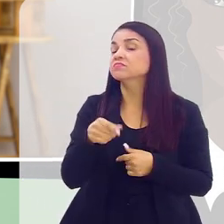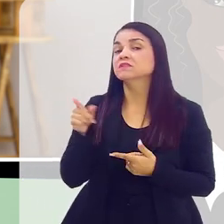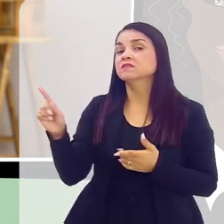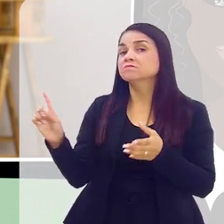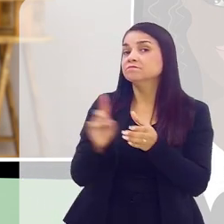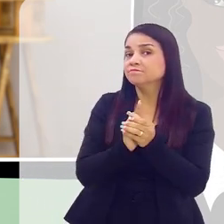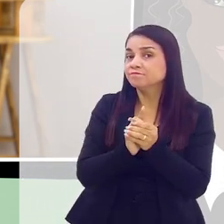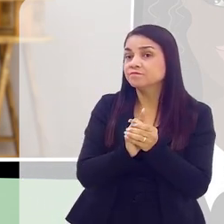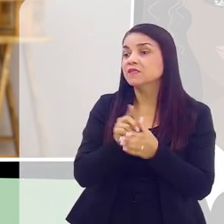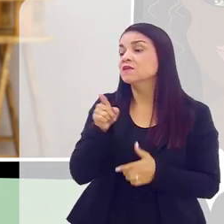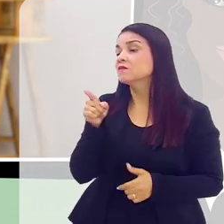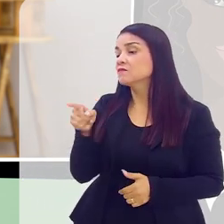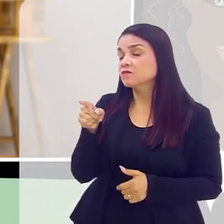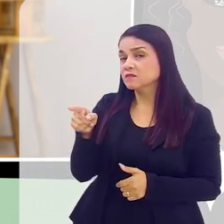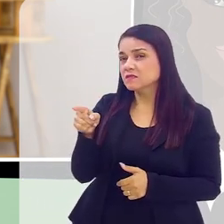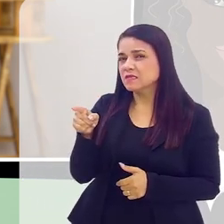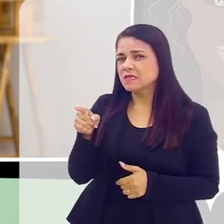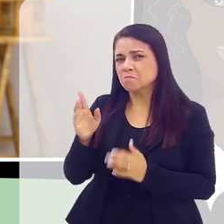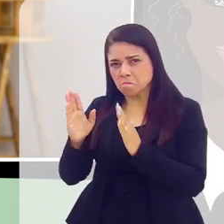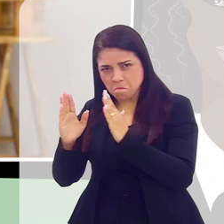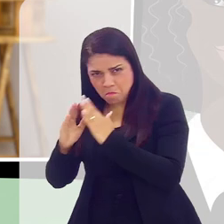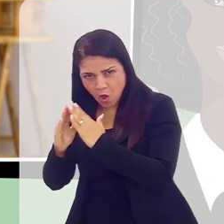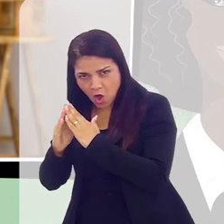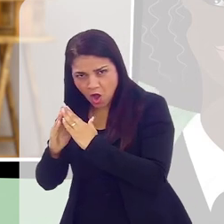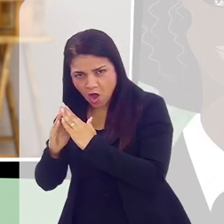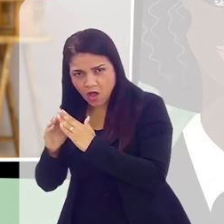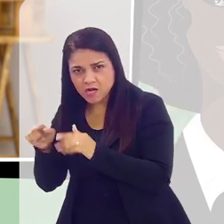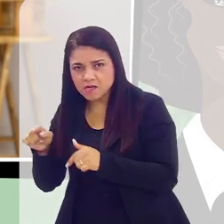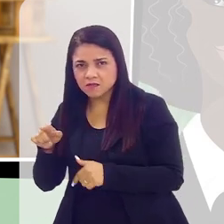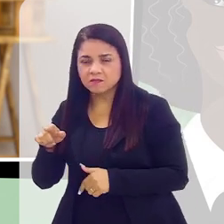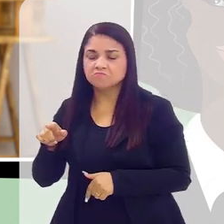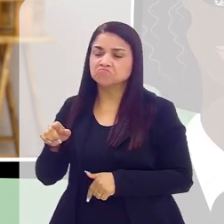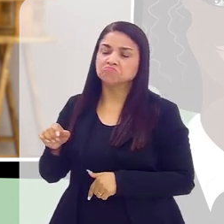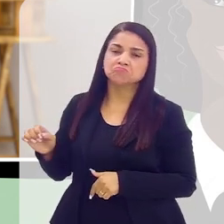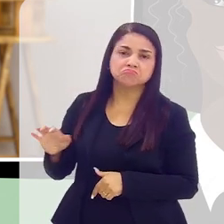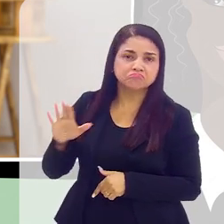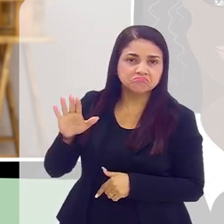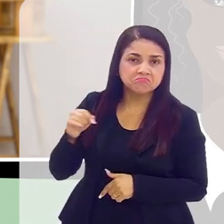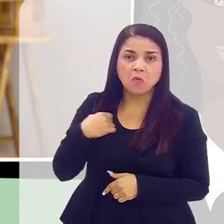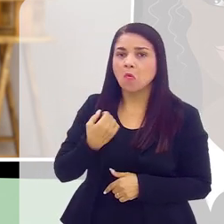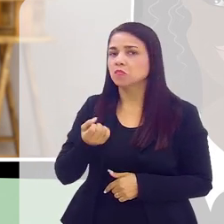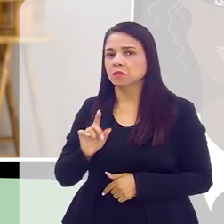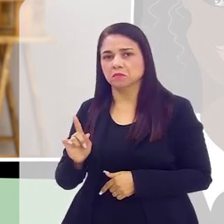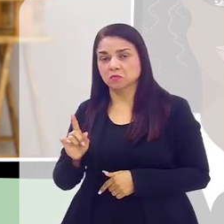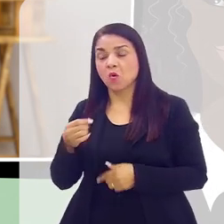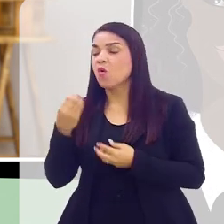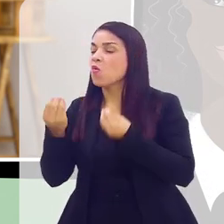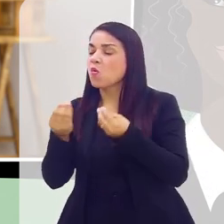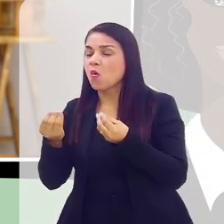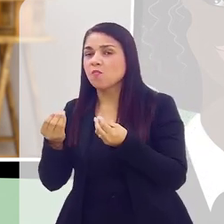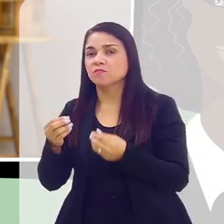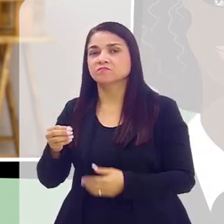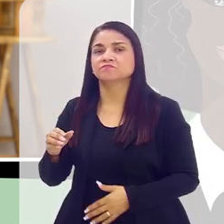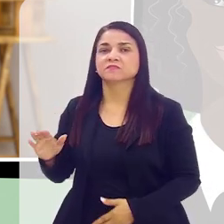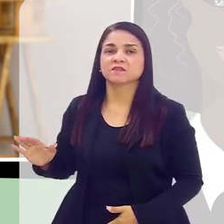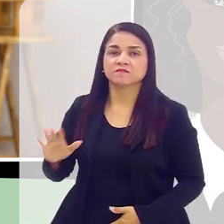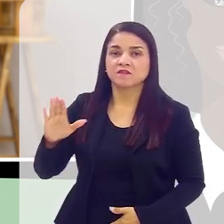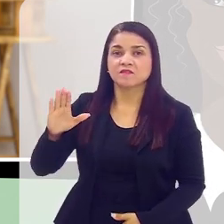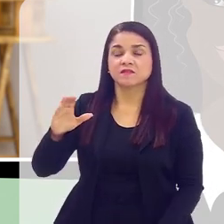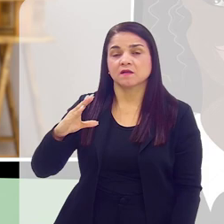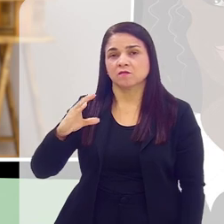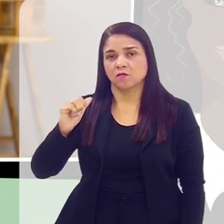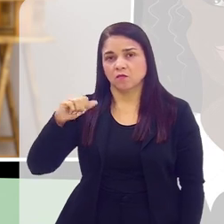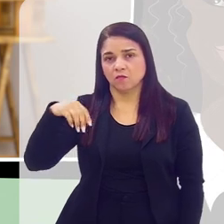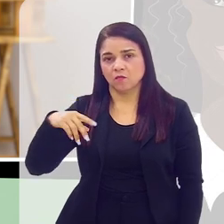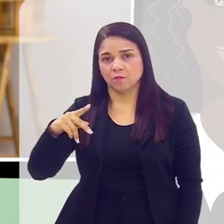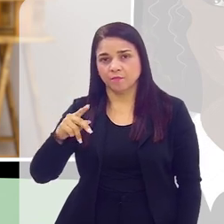E você? Você é moradora? Não é? Conta como que o Favela Compassiva